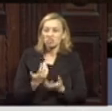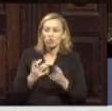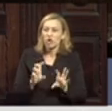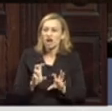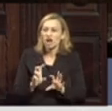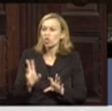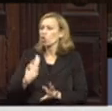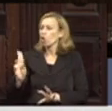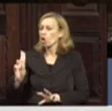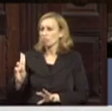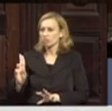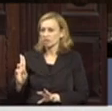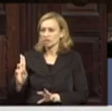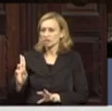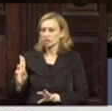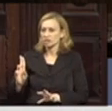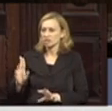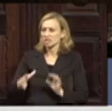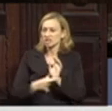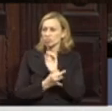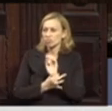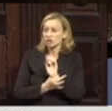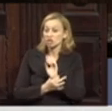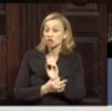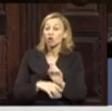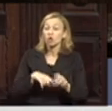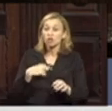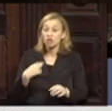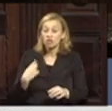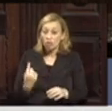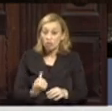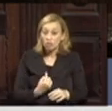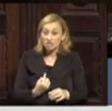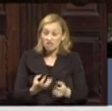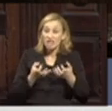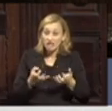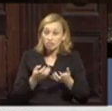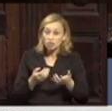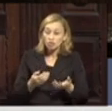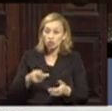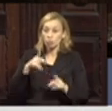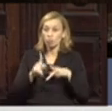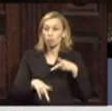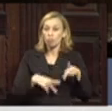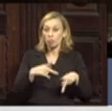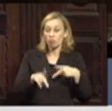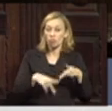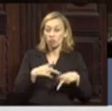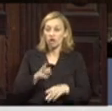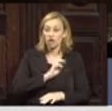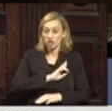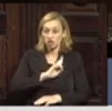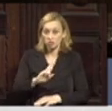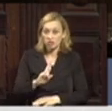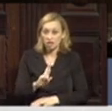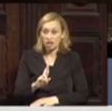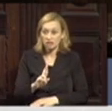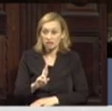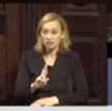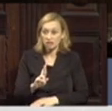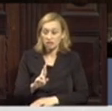pública requerida por Vossa Excelência, realizada na Comissão de Segurança Pública, e até hoje